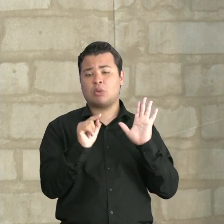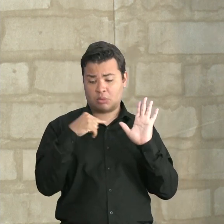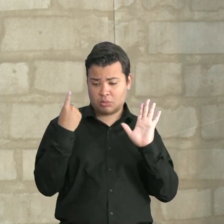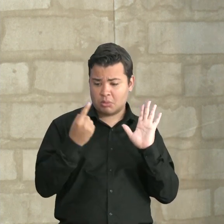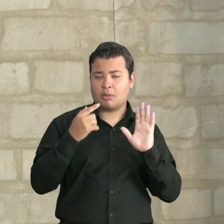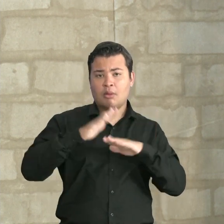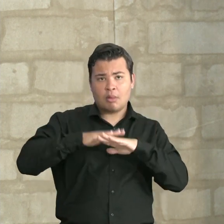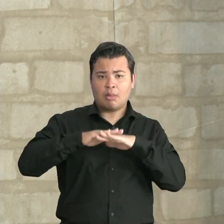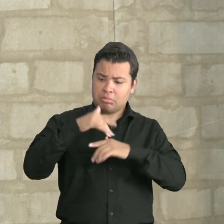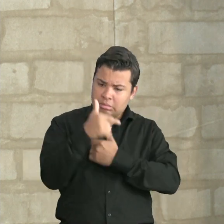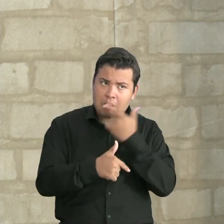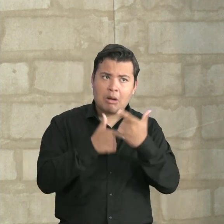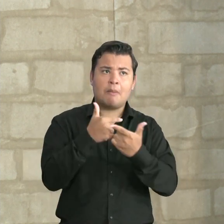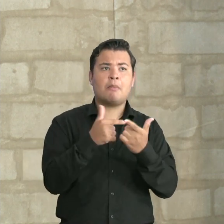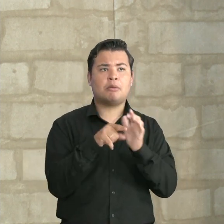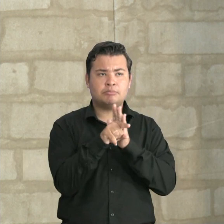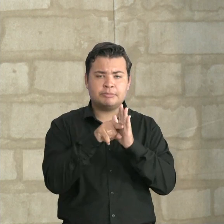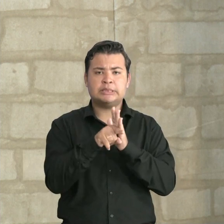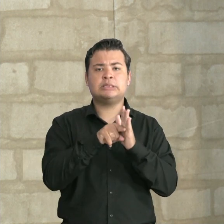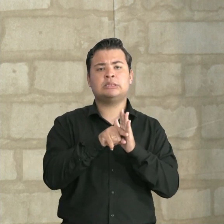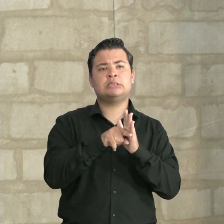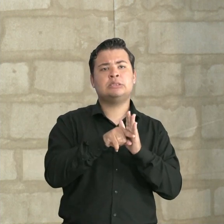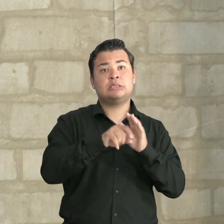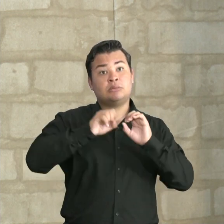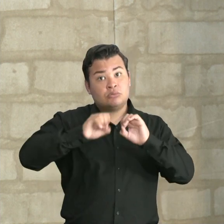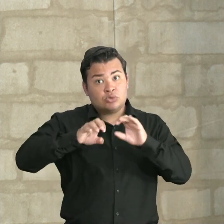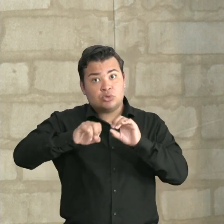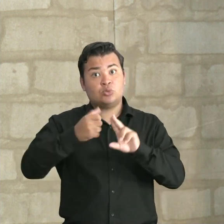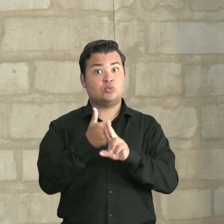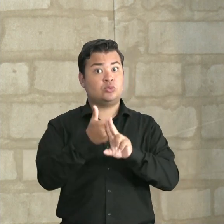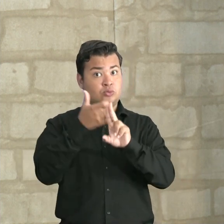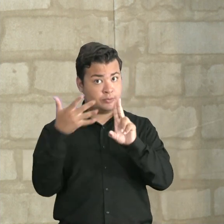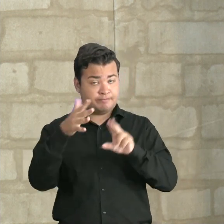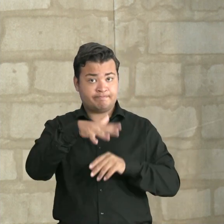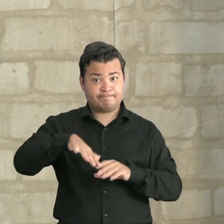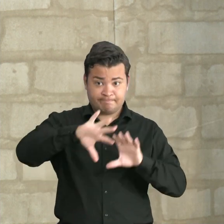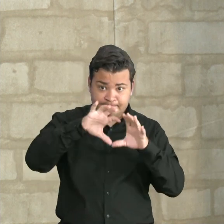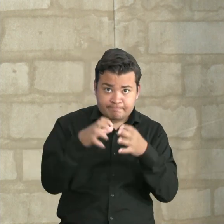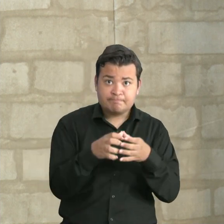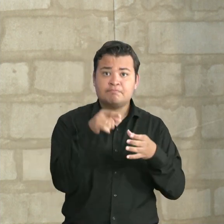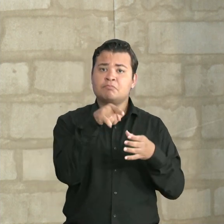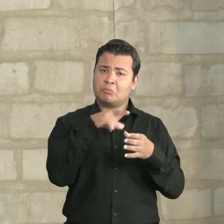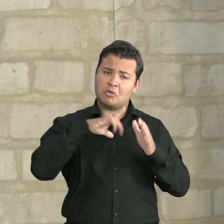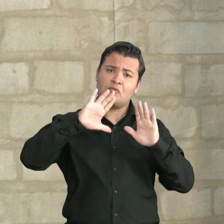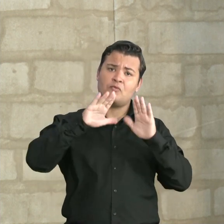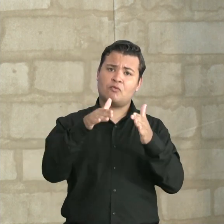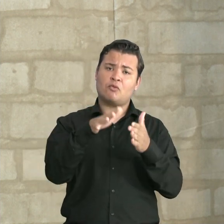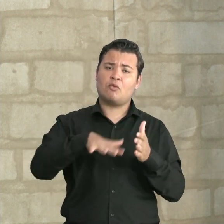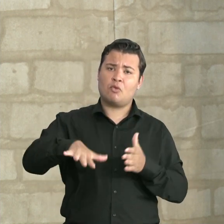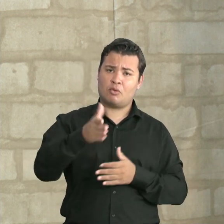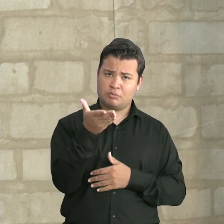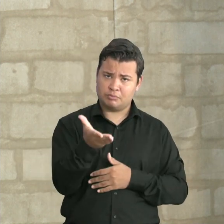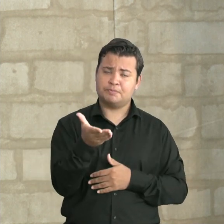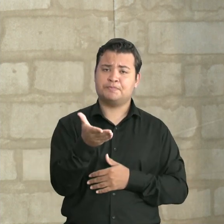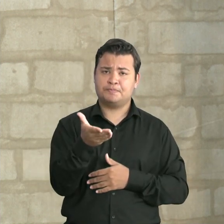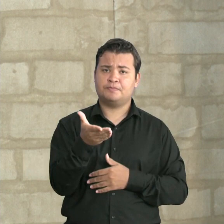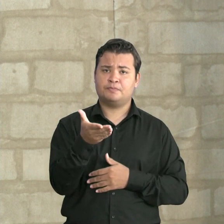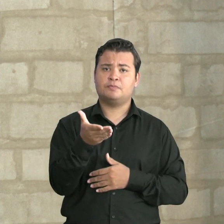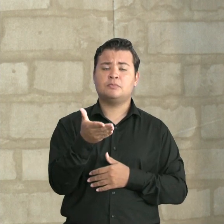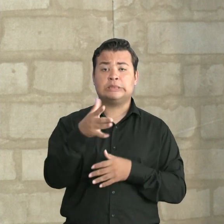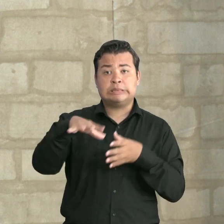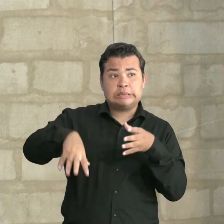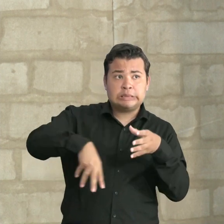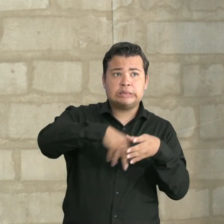trabalho, de modo em geral, do ponto de vista do ensino, pesquisa e extensão, de certo modo, são voltados a isso. Faz